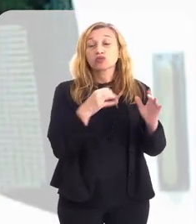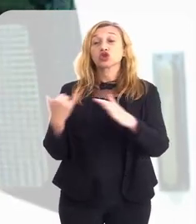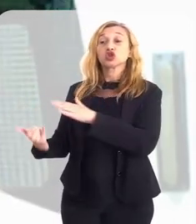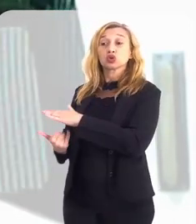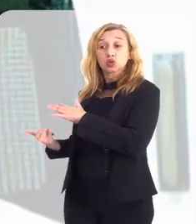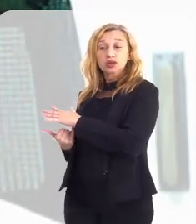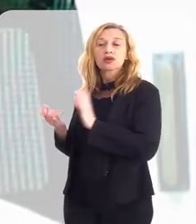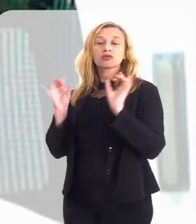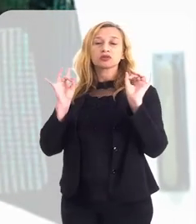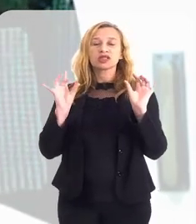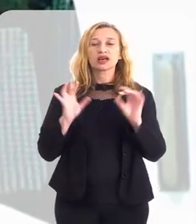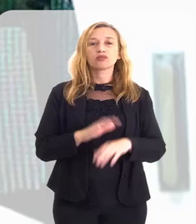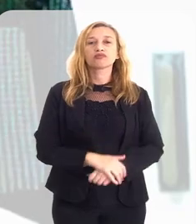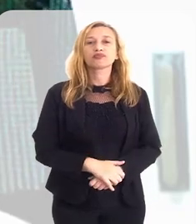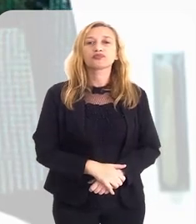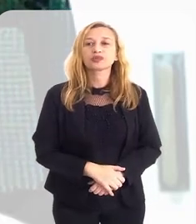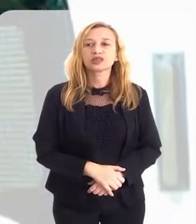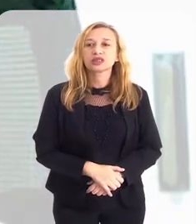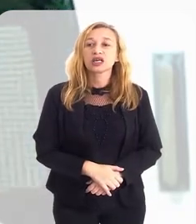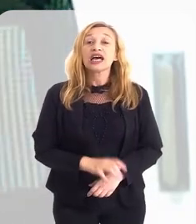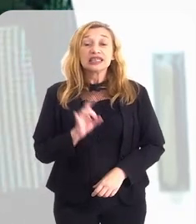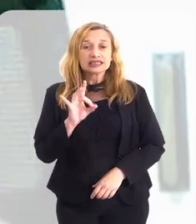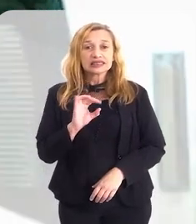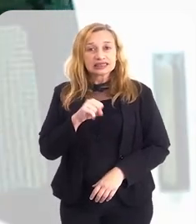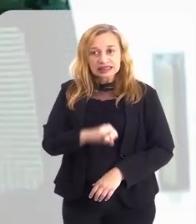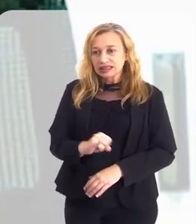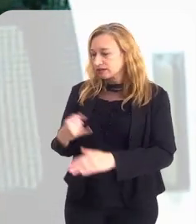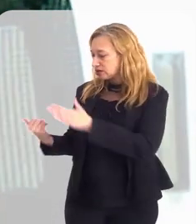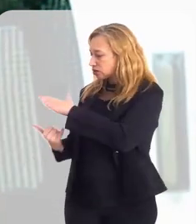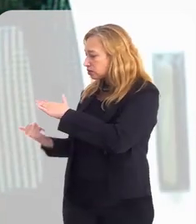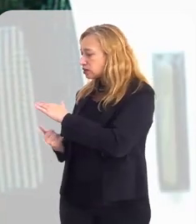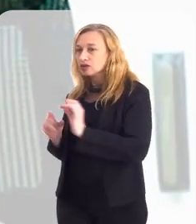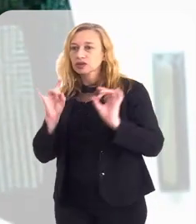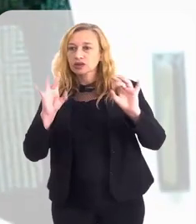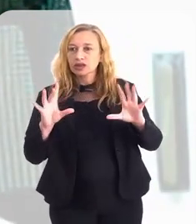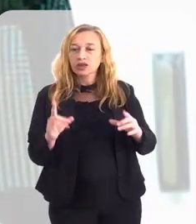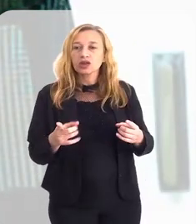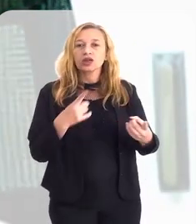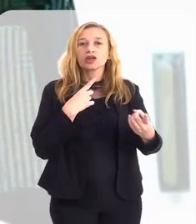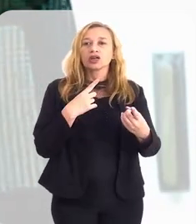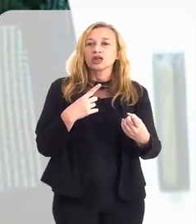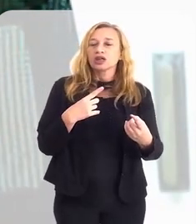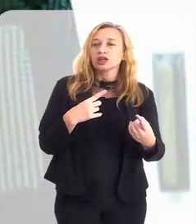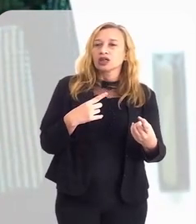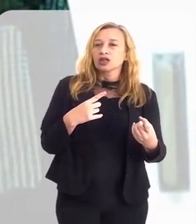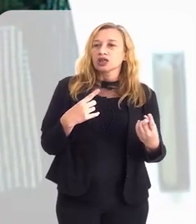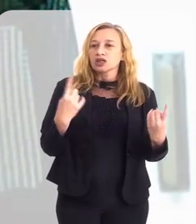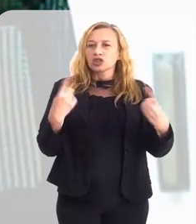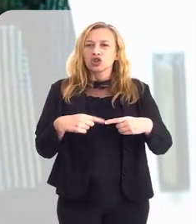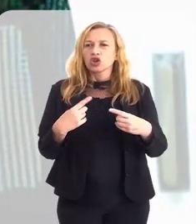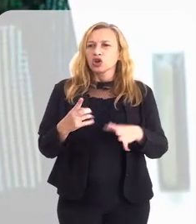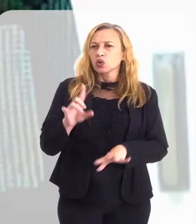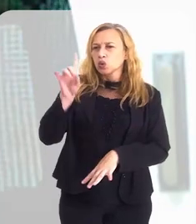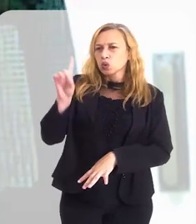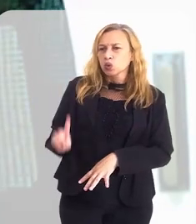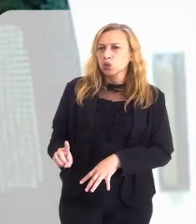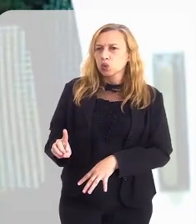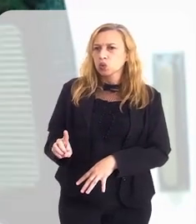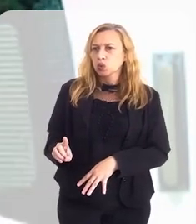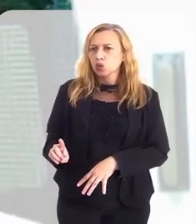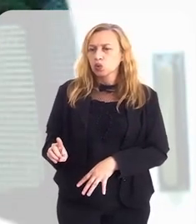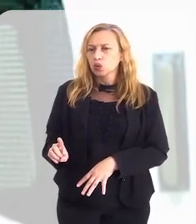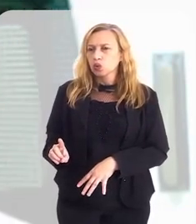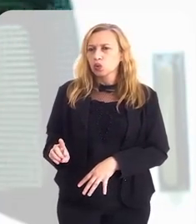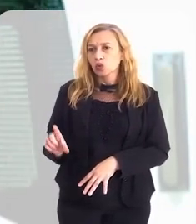Para mim, é instituição especializada. E aí, se é instituição especializada, entra uma disputa do direito,